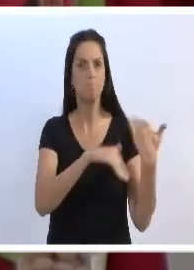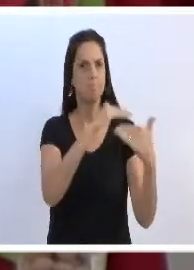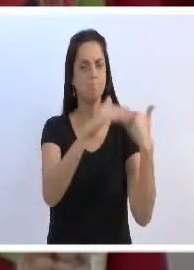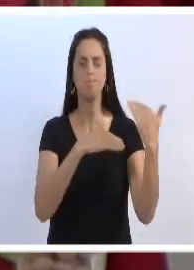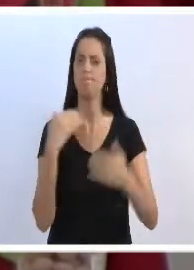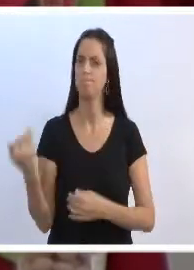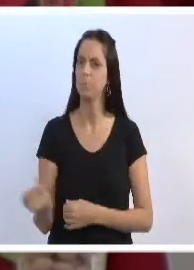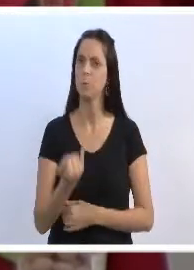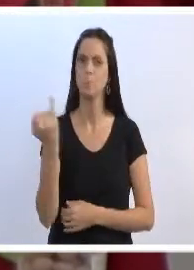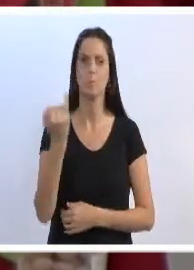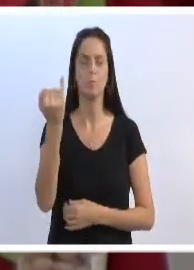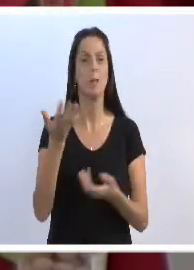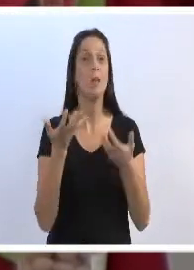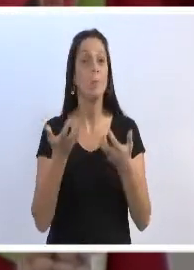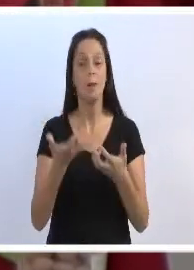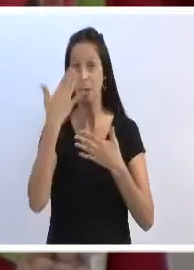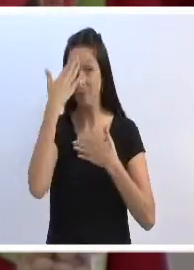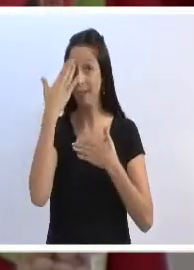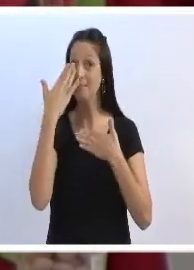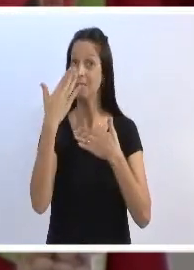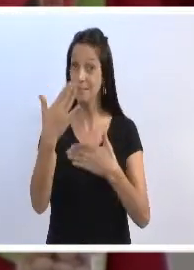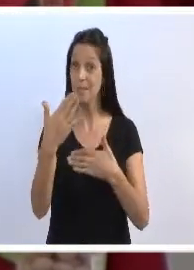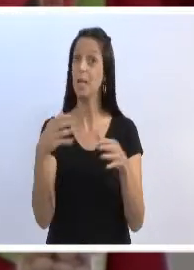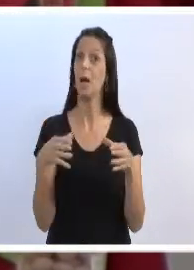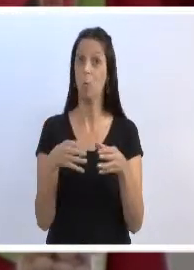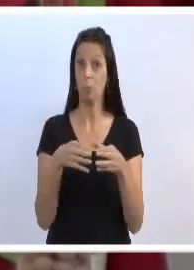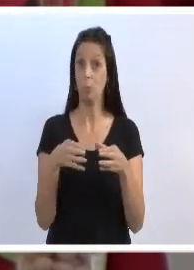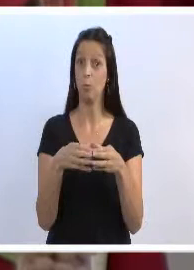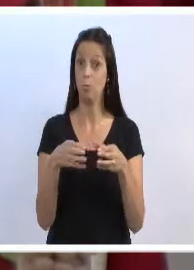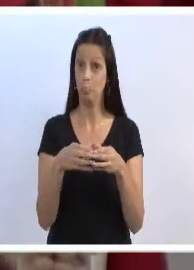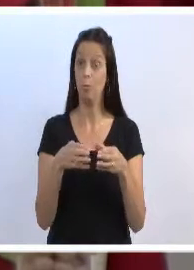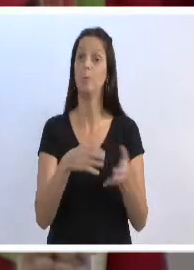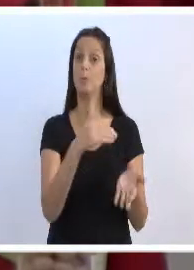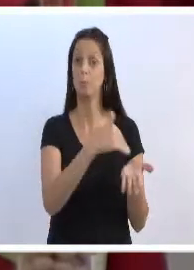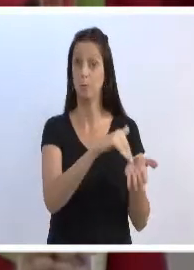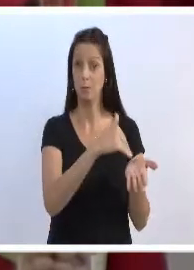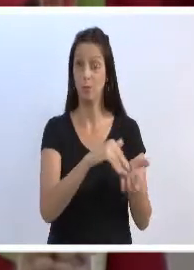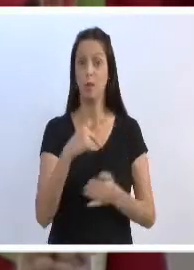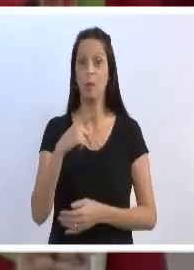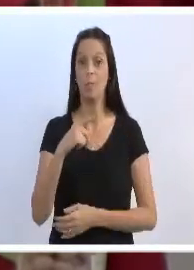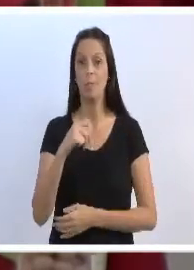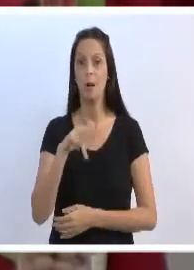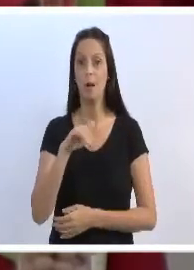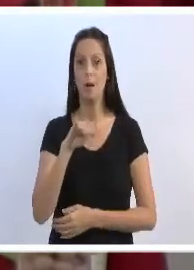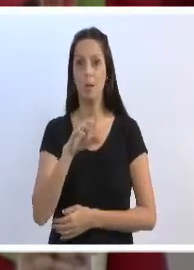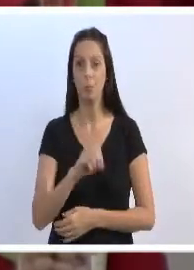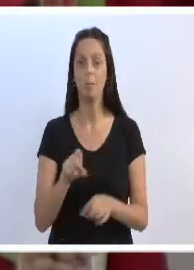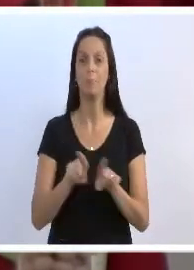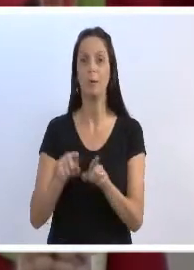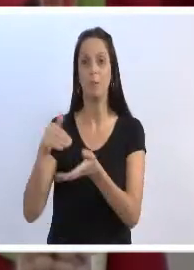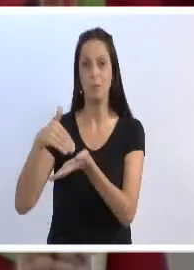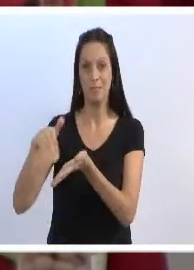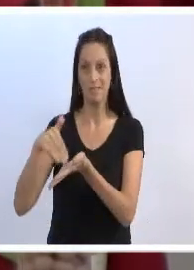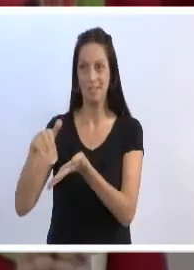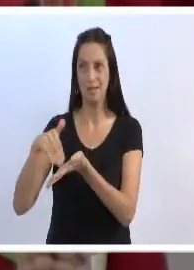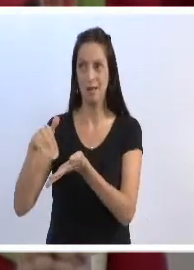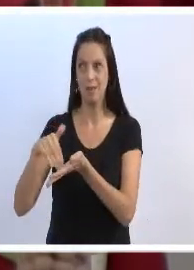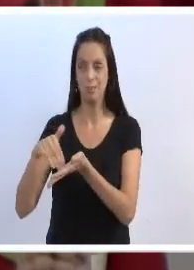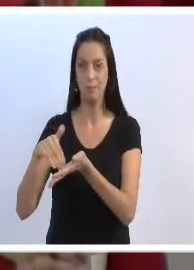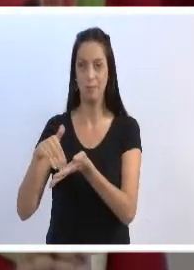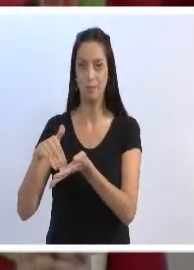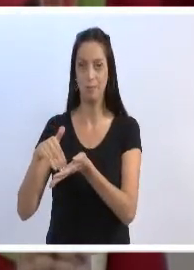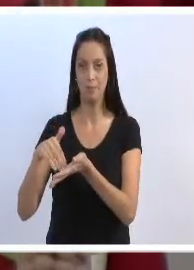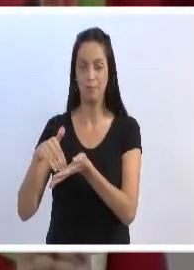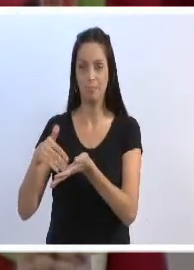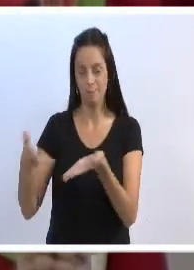importante e quero agradecer aqui a equipe do secretário paulo costa também do secretário atual